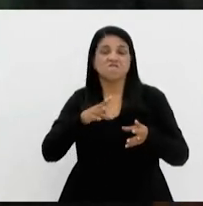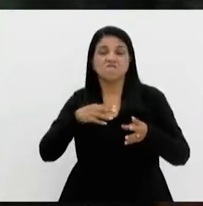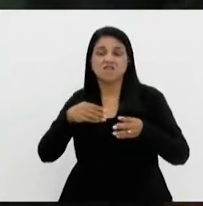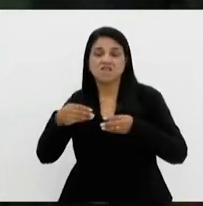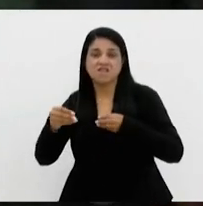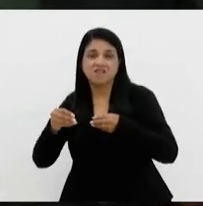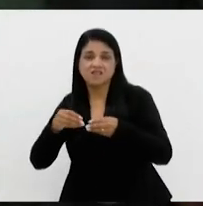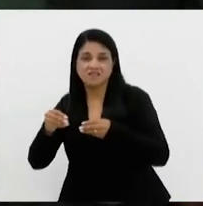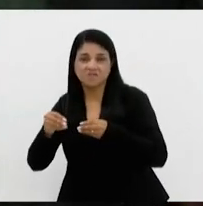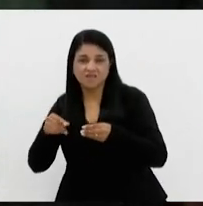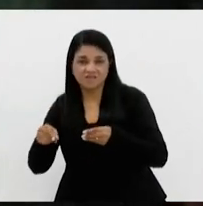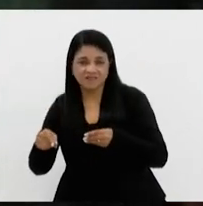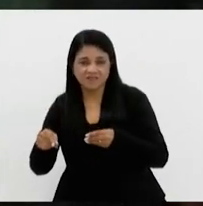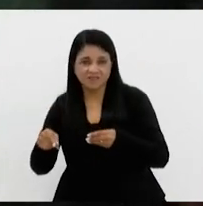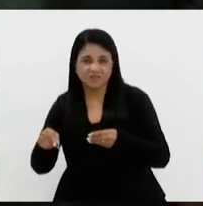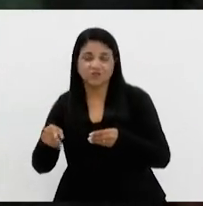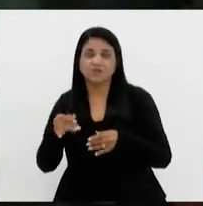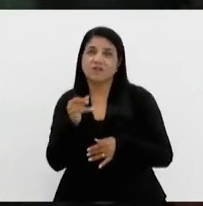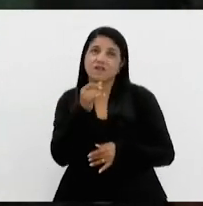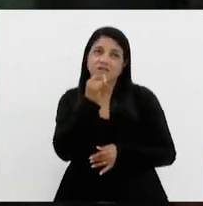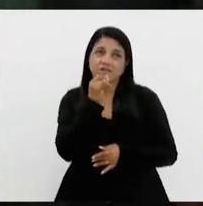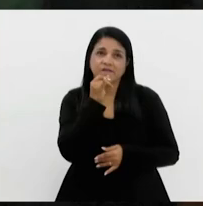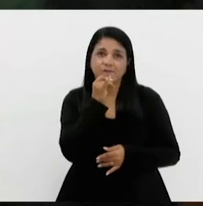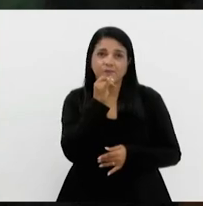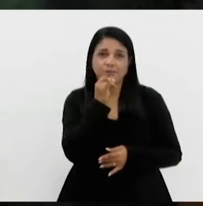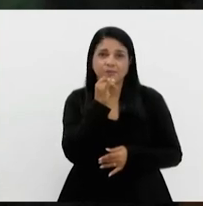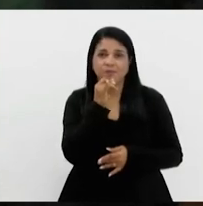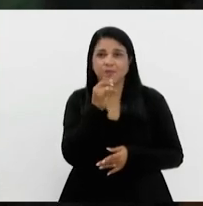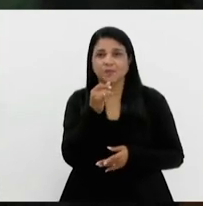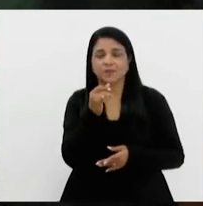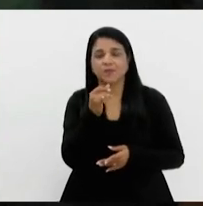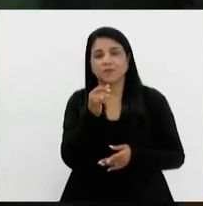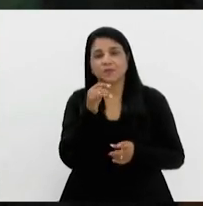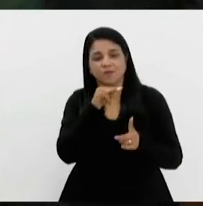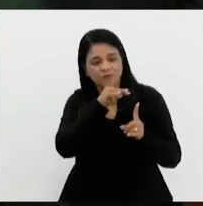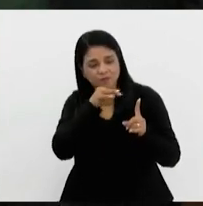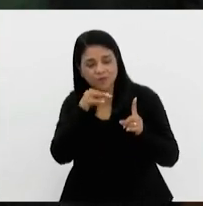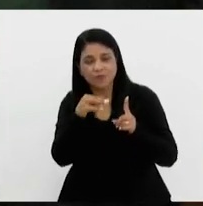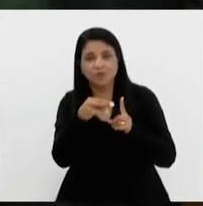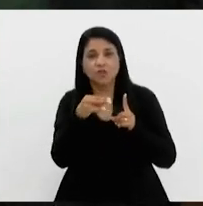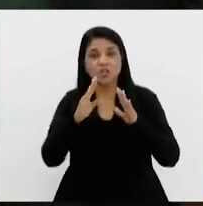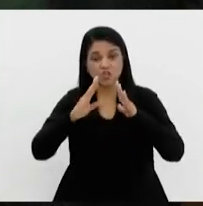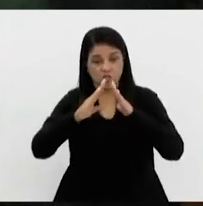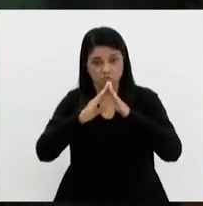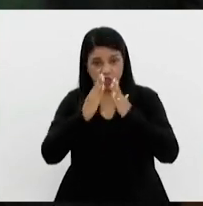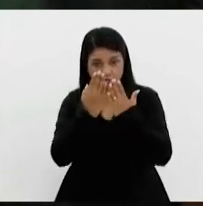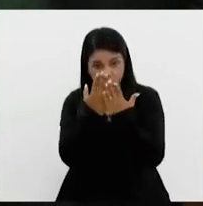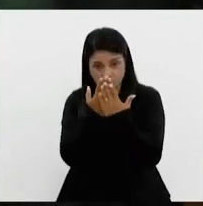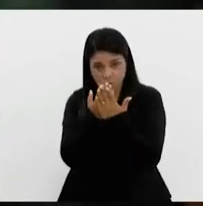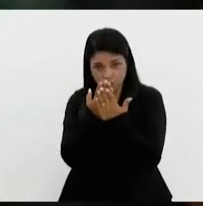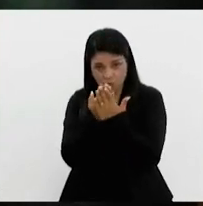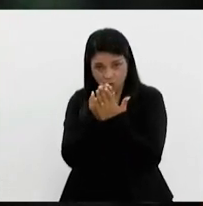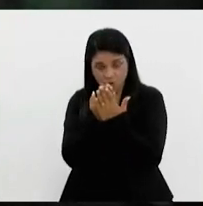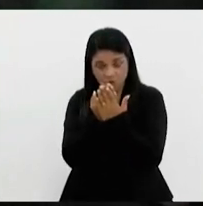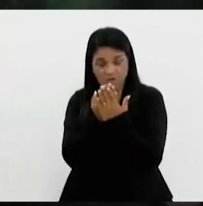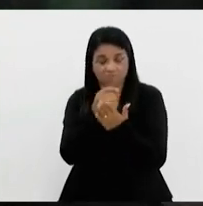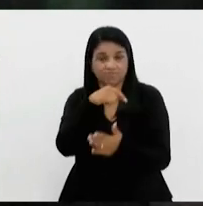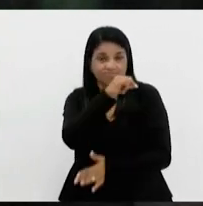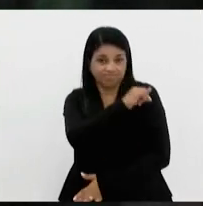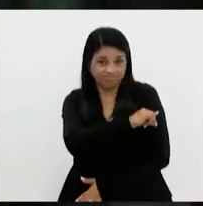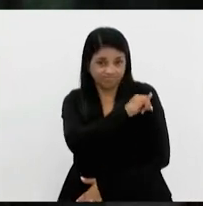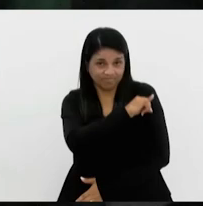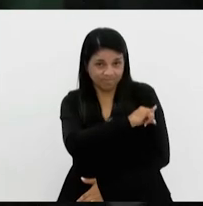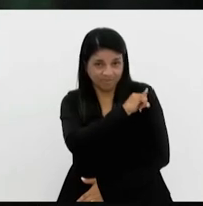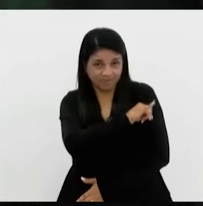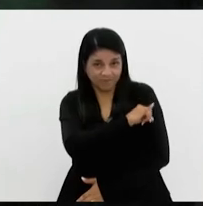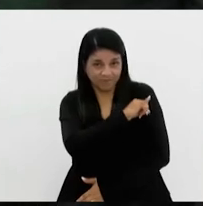para excrescências, como, por exemplo, a gente enxerga em colégios aqui no estado do Rio de Janeiro, que